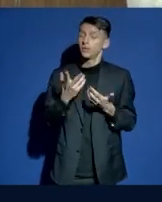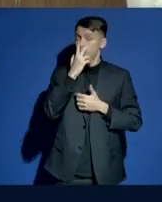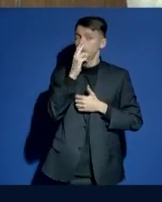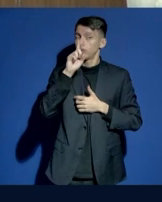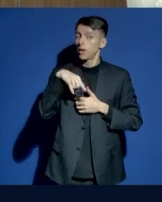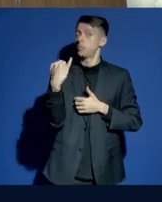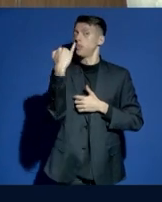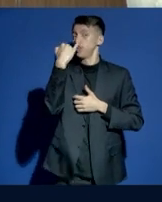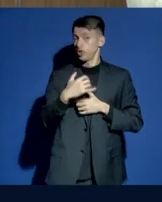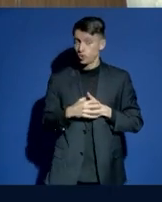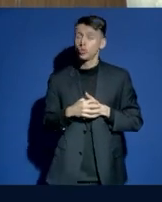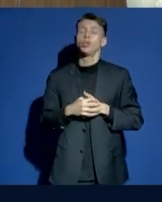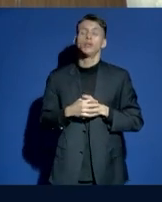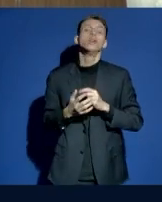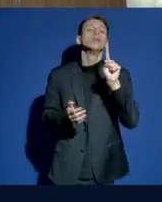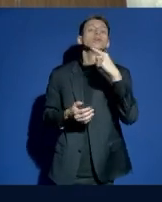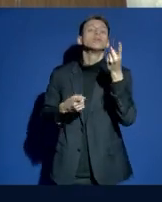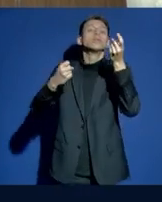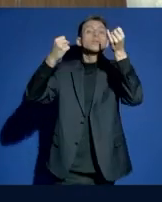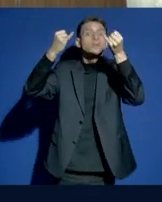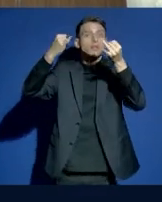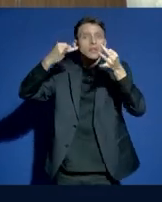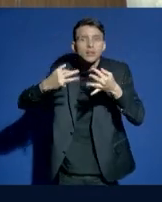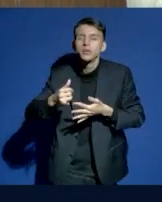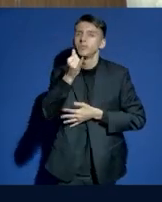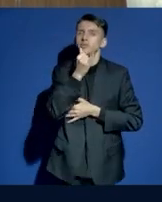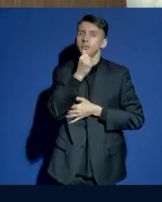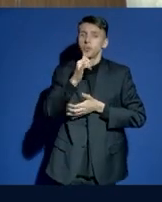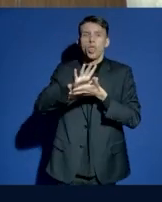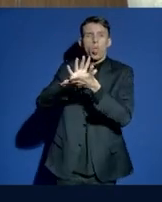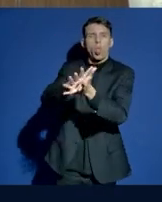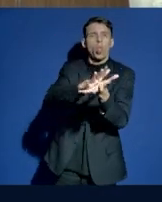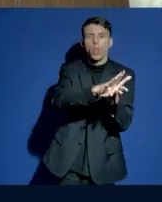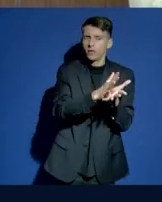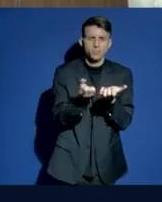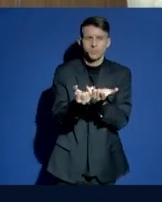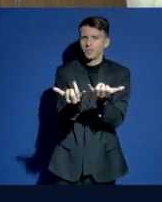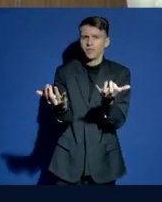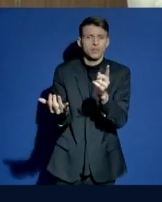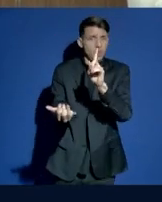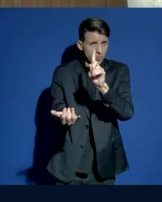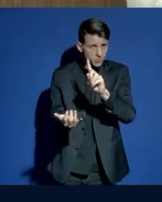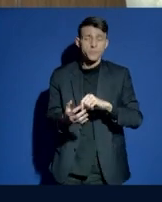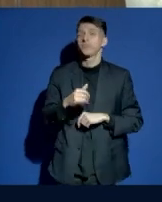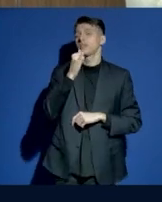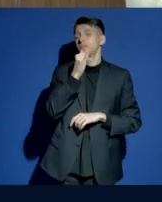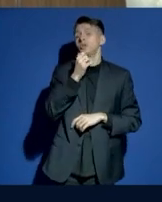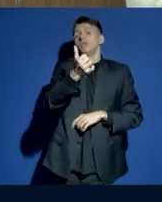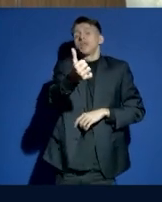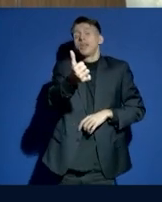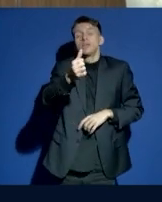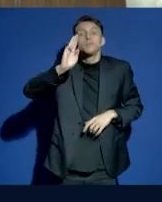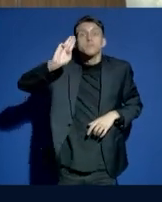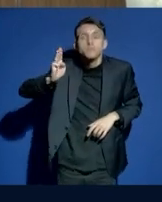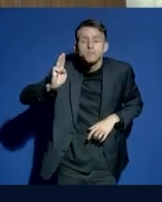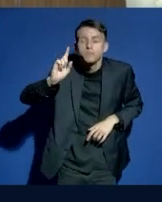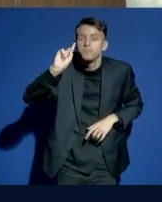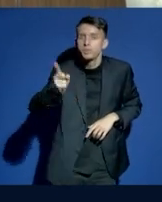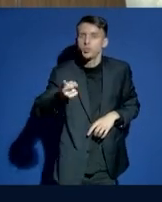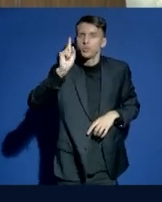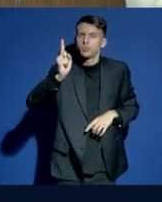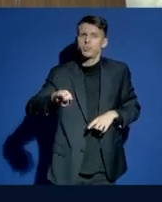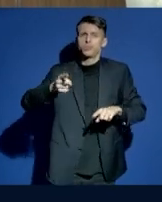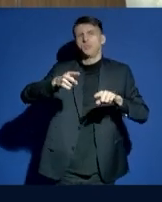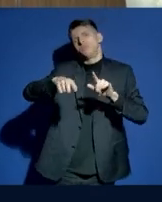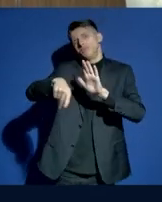E quando a gente fala de não pisoteio das plantas Esse é o foco né como eu disse no 6000 hectares que nós temos lá nós já estamos esse